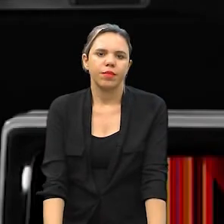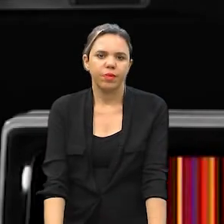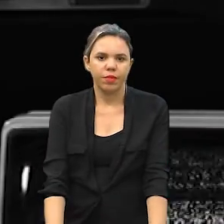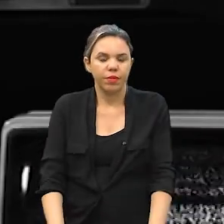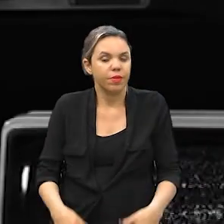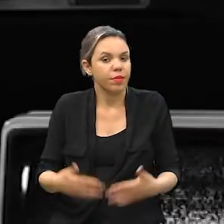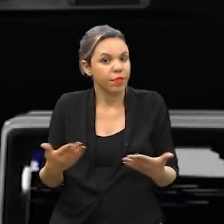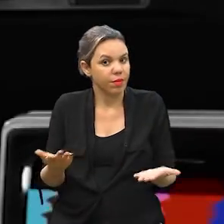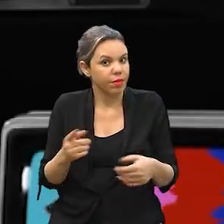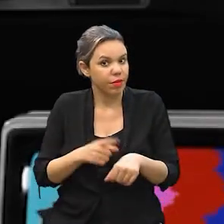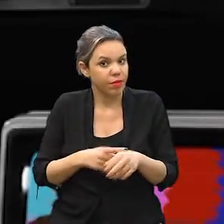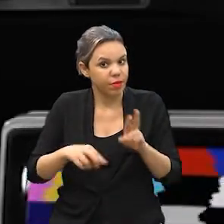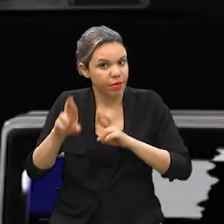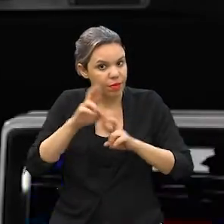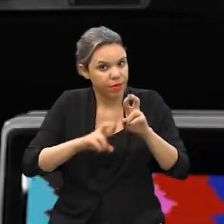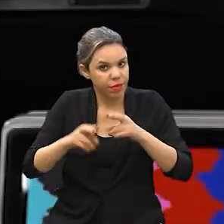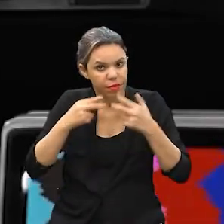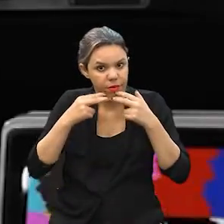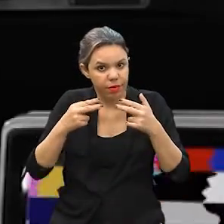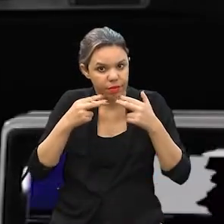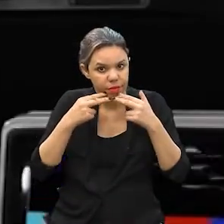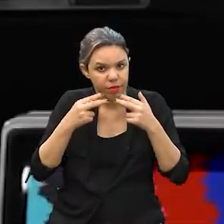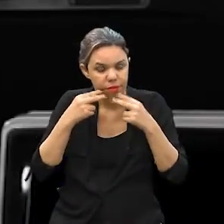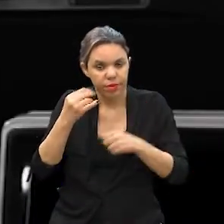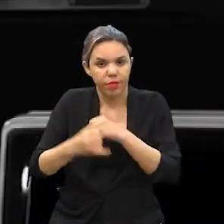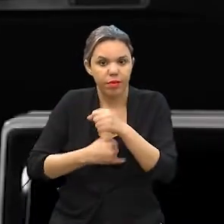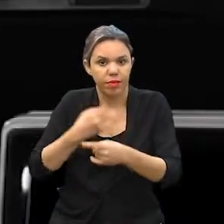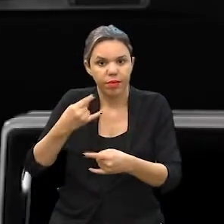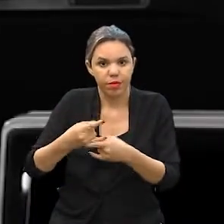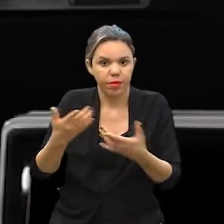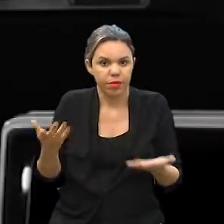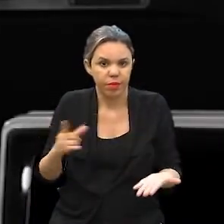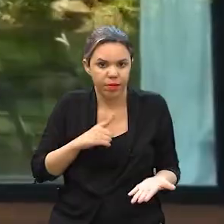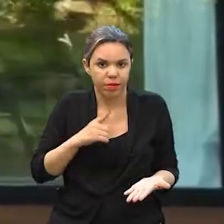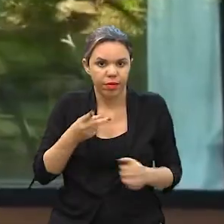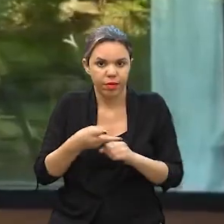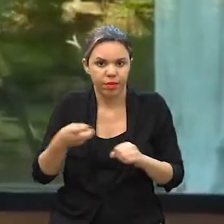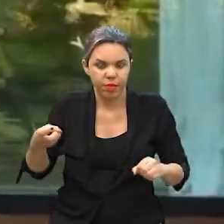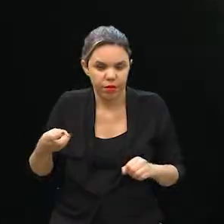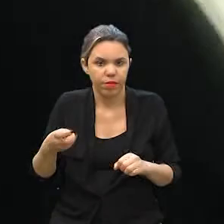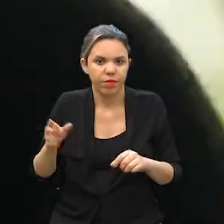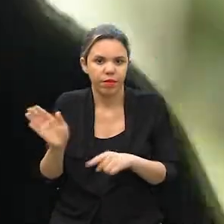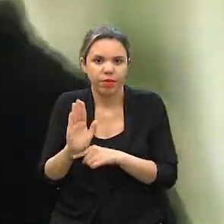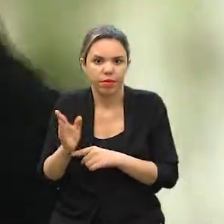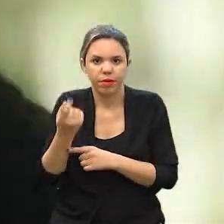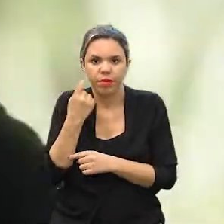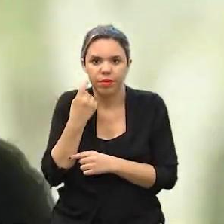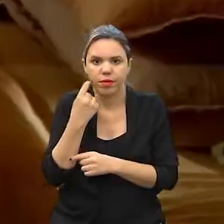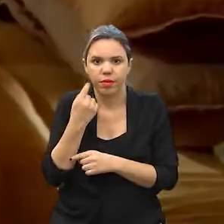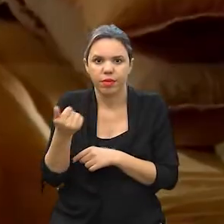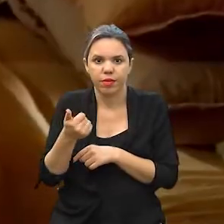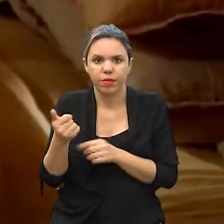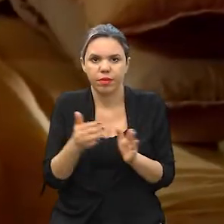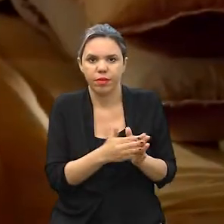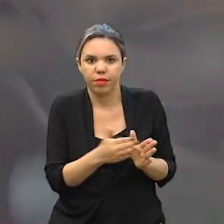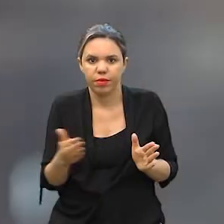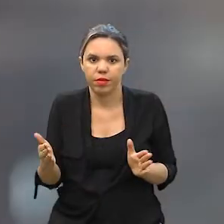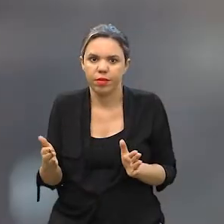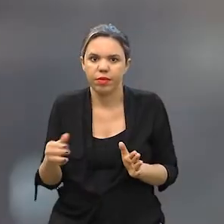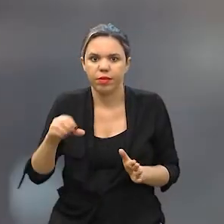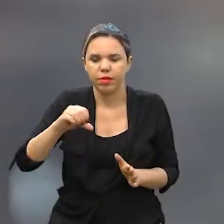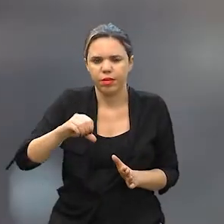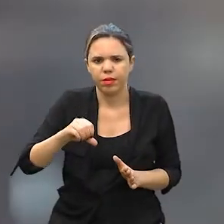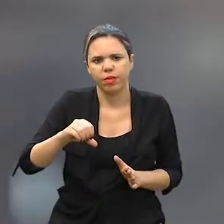Pois é, é hora de conferir as novidades das plataformas de streaming. Nesta sexta-feira estreia a primeira temporada de